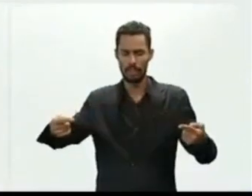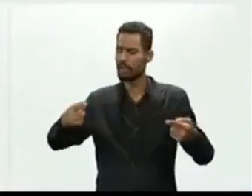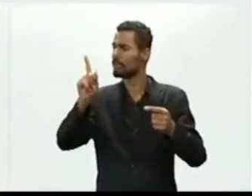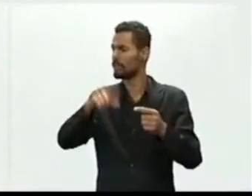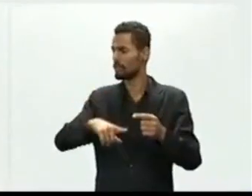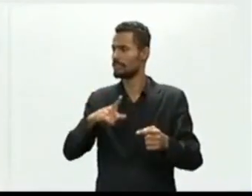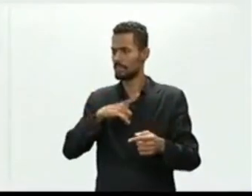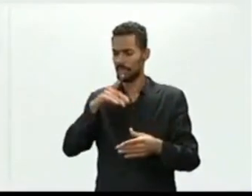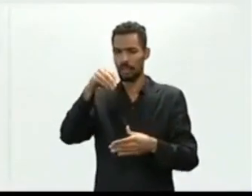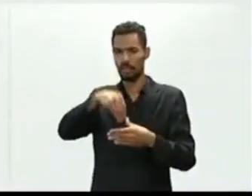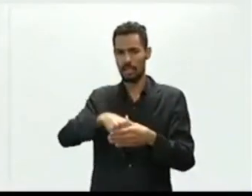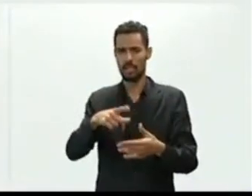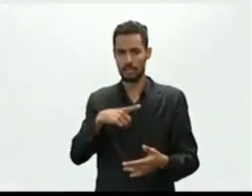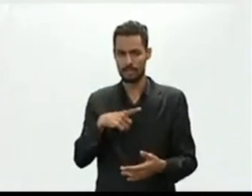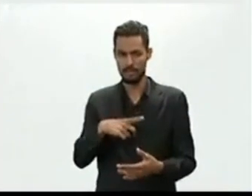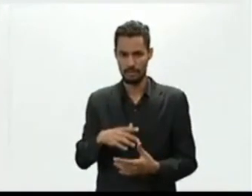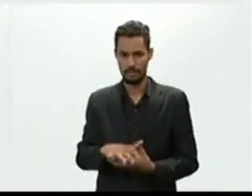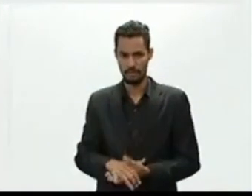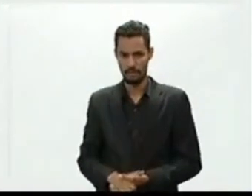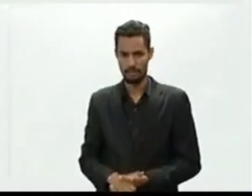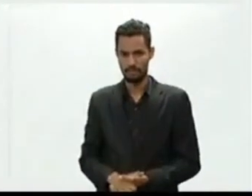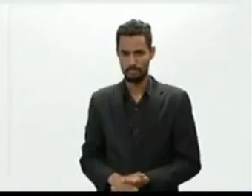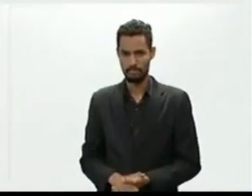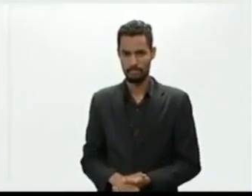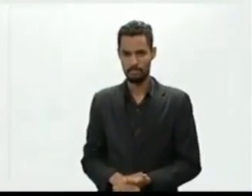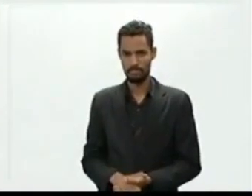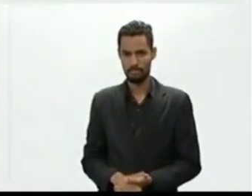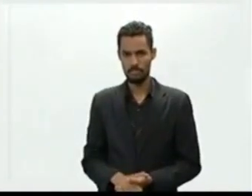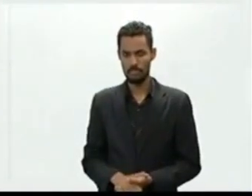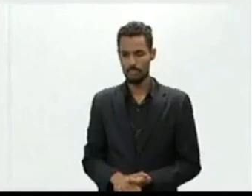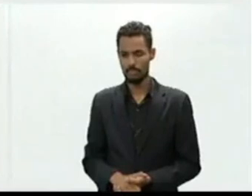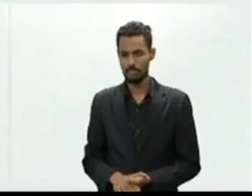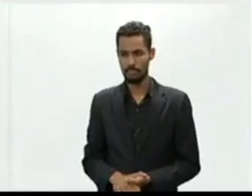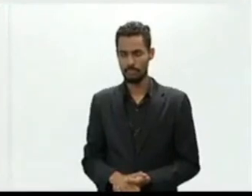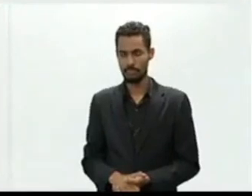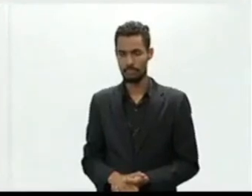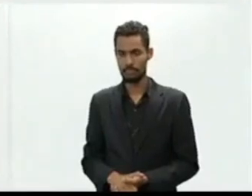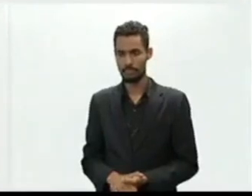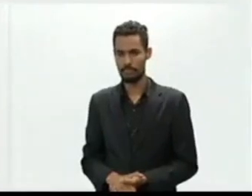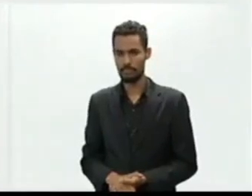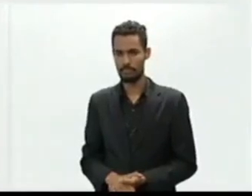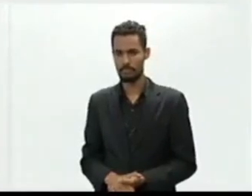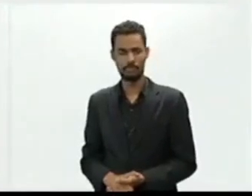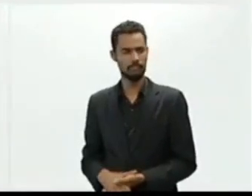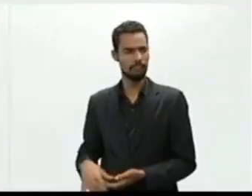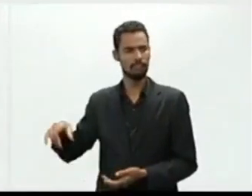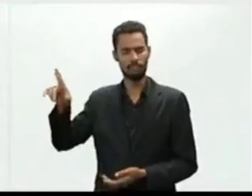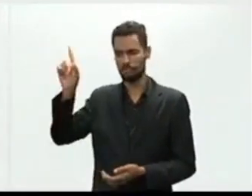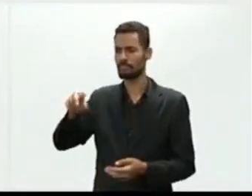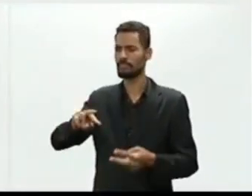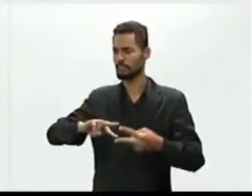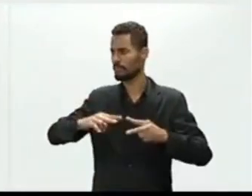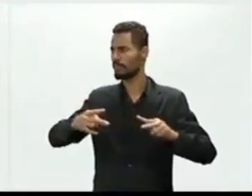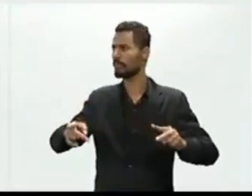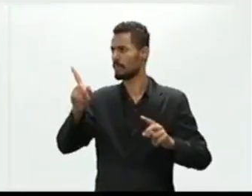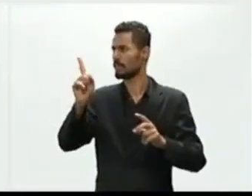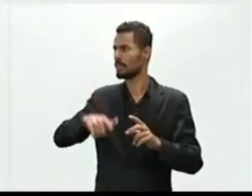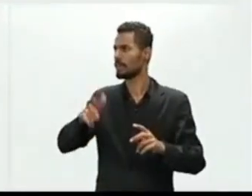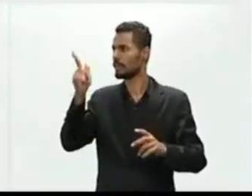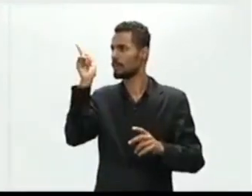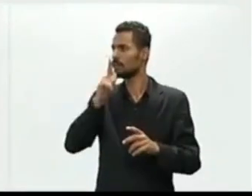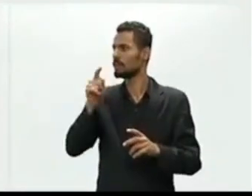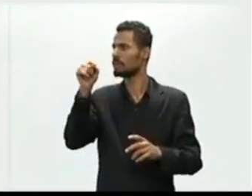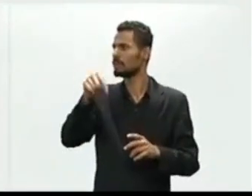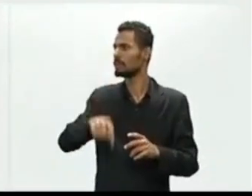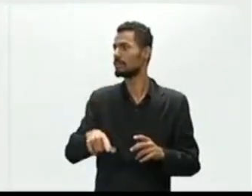dentro dele, tá? Esses fragmentos de DNA a gente consegue a partir de quebra ou